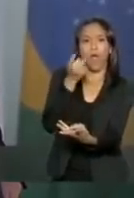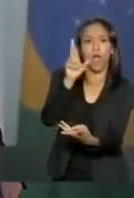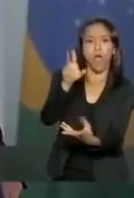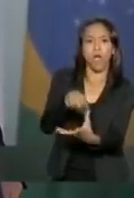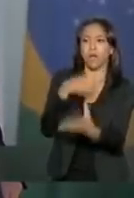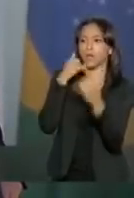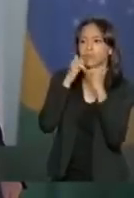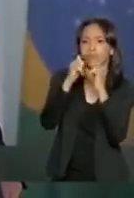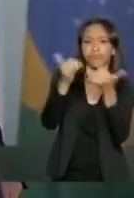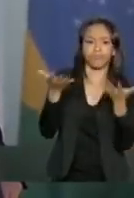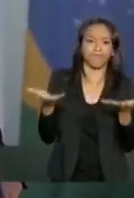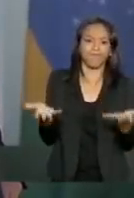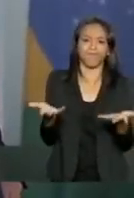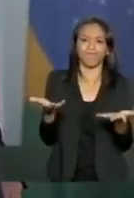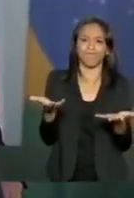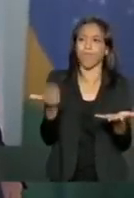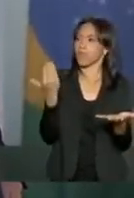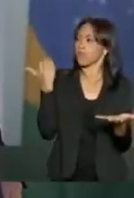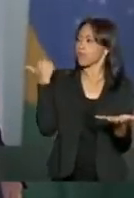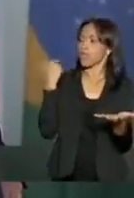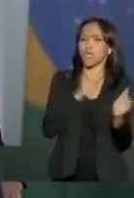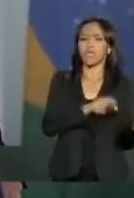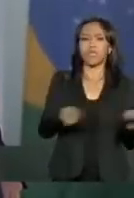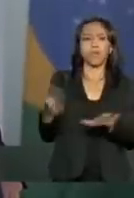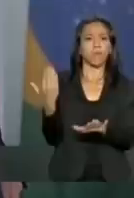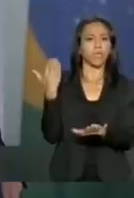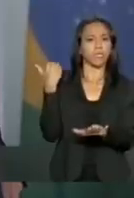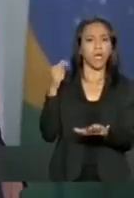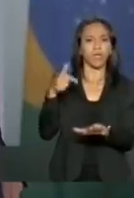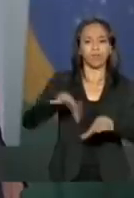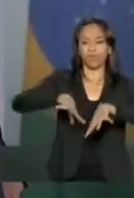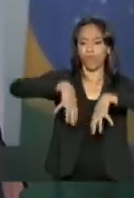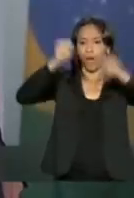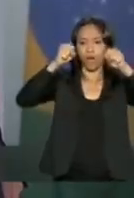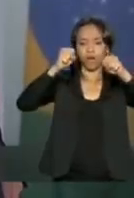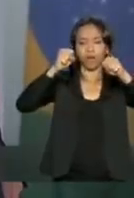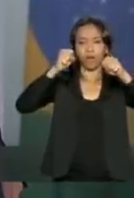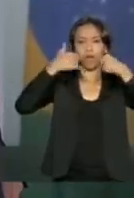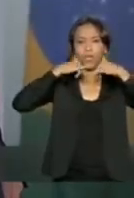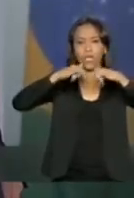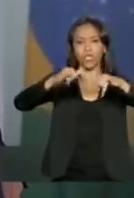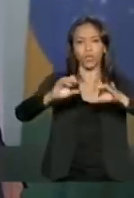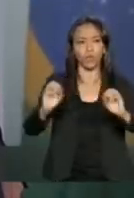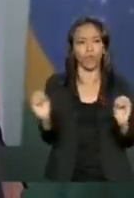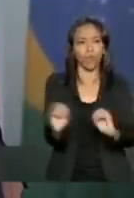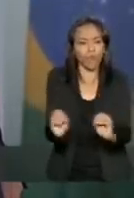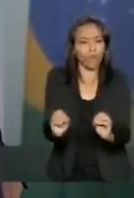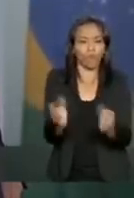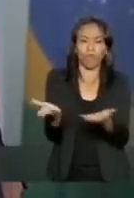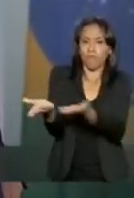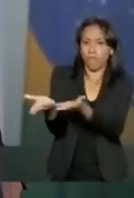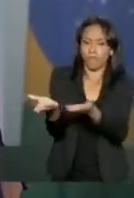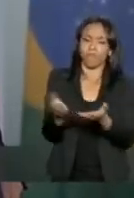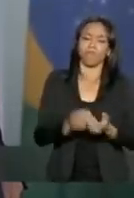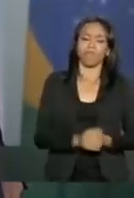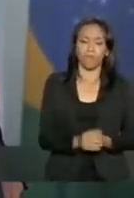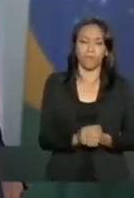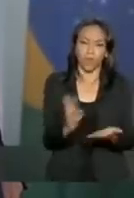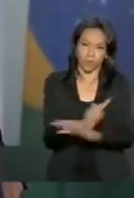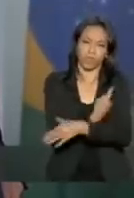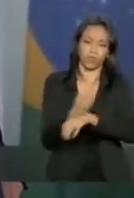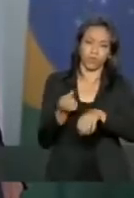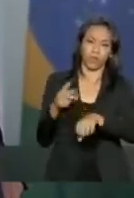energia elétrica. Até por muito tempo na semana passada ficaram sem energia elétrica e certamente